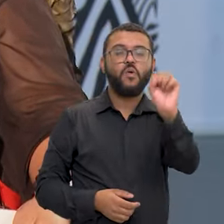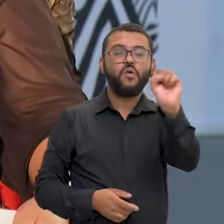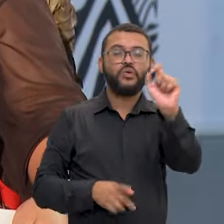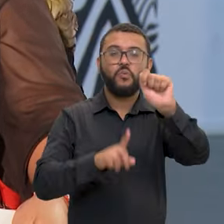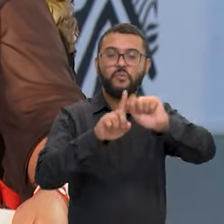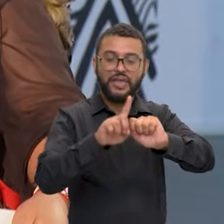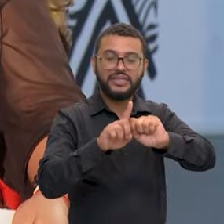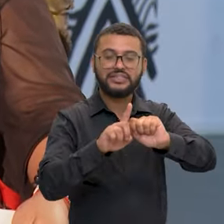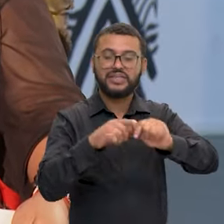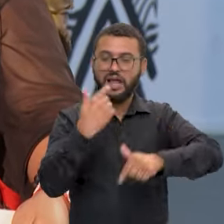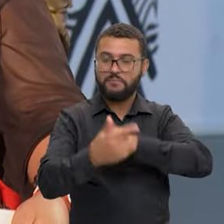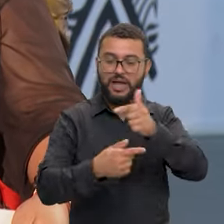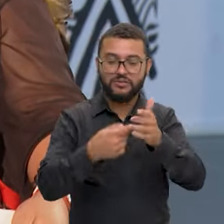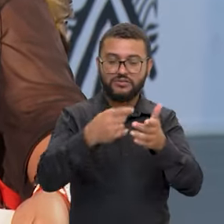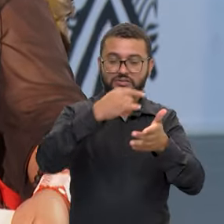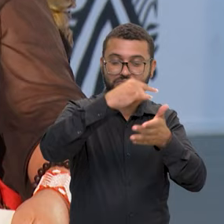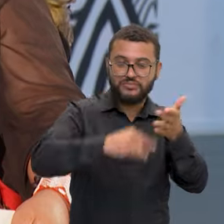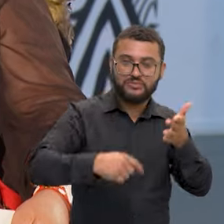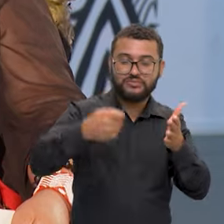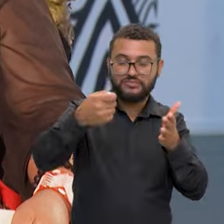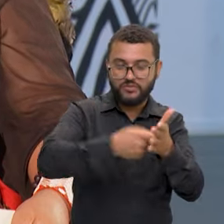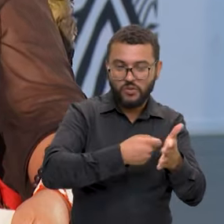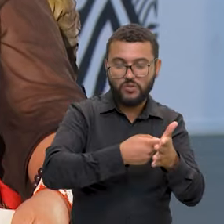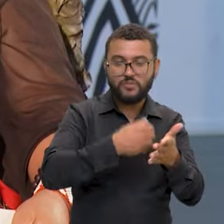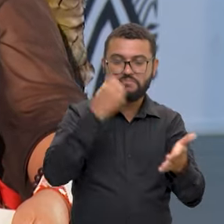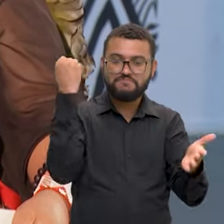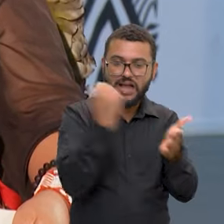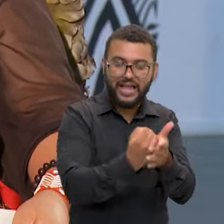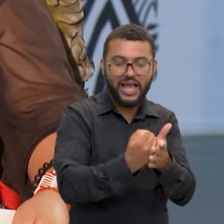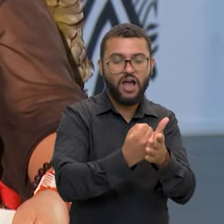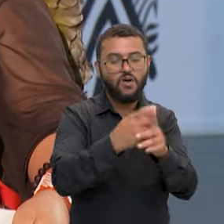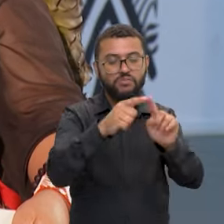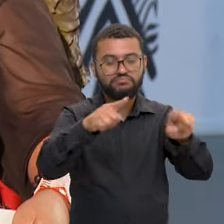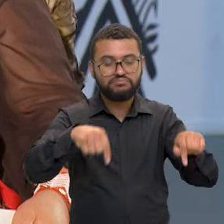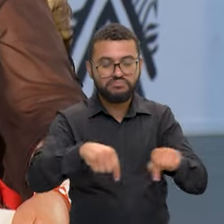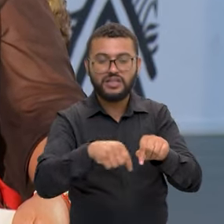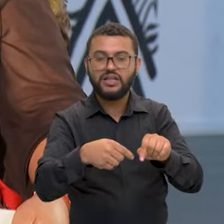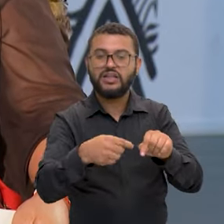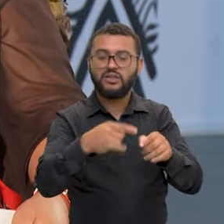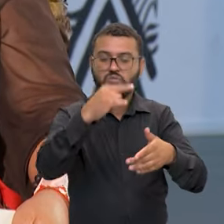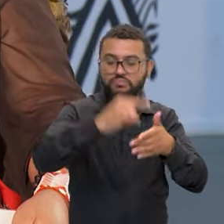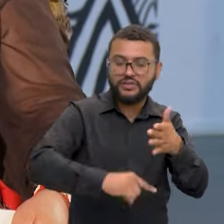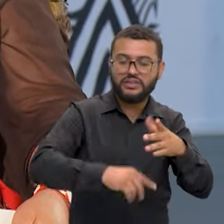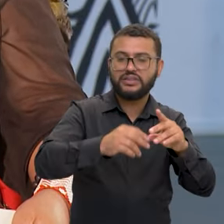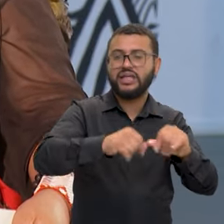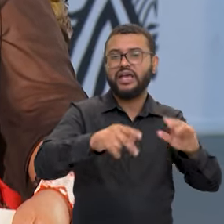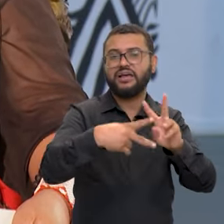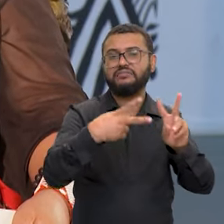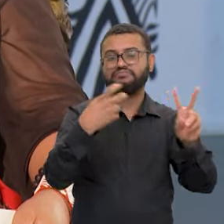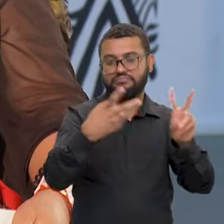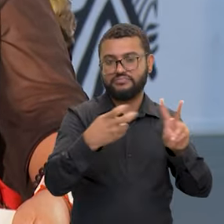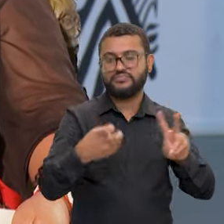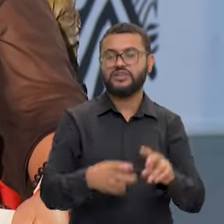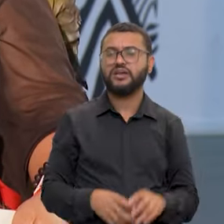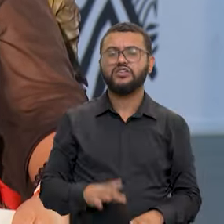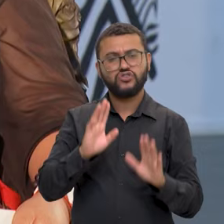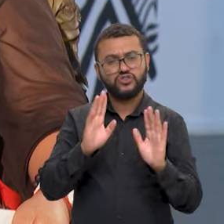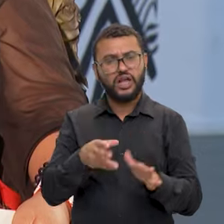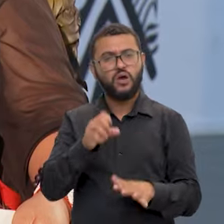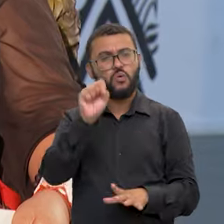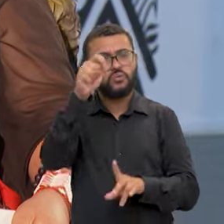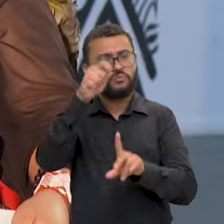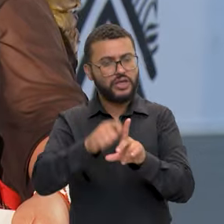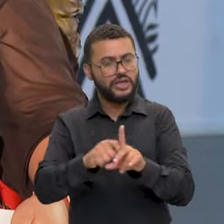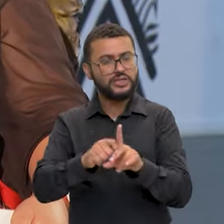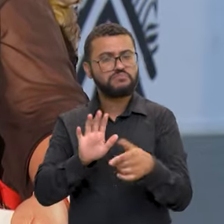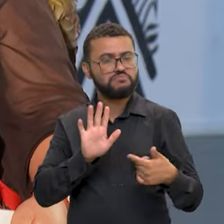meses, assinar oito demarcações de terras indígenas, então, em oito meses,